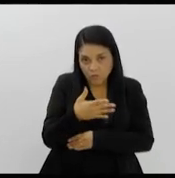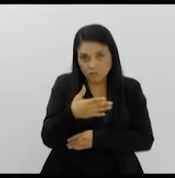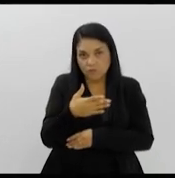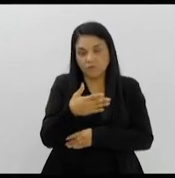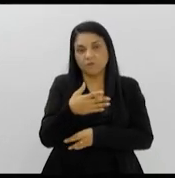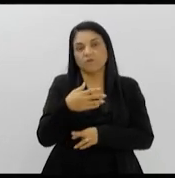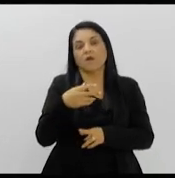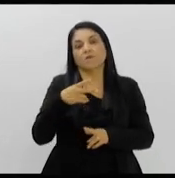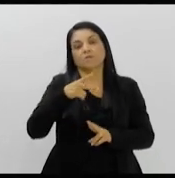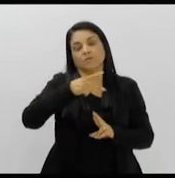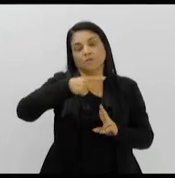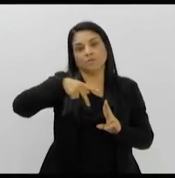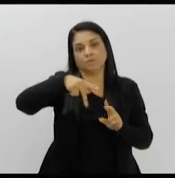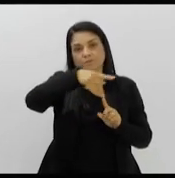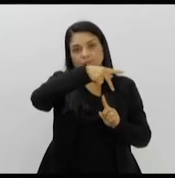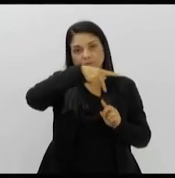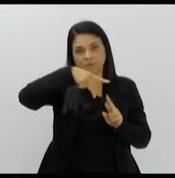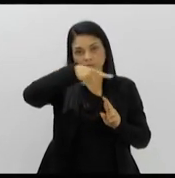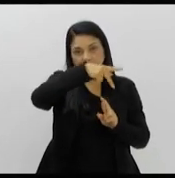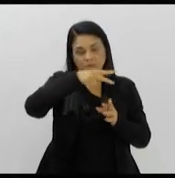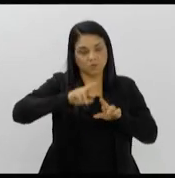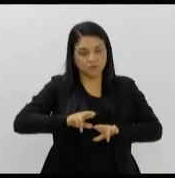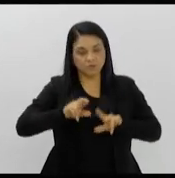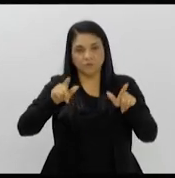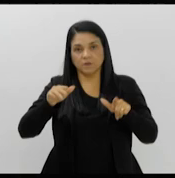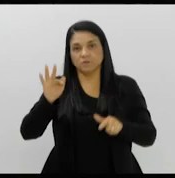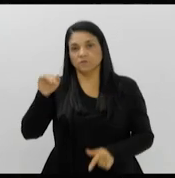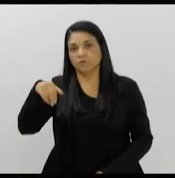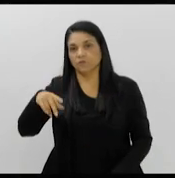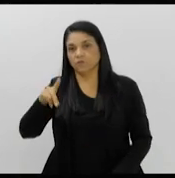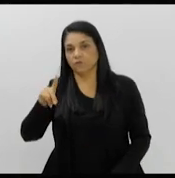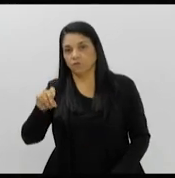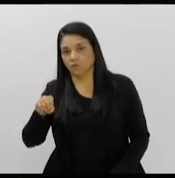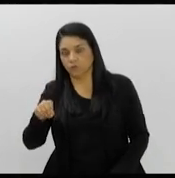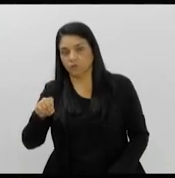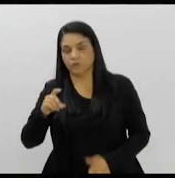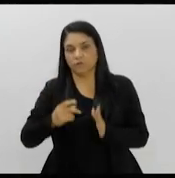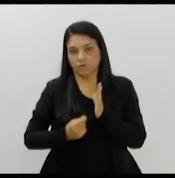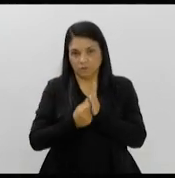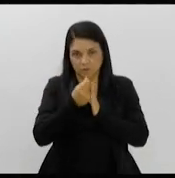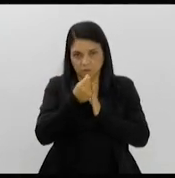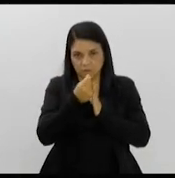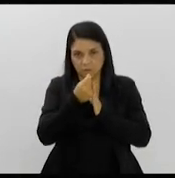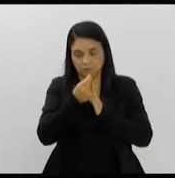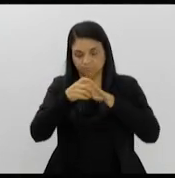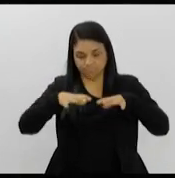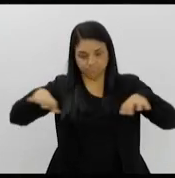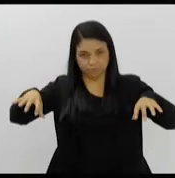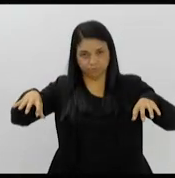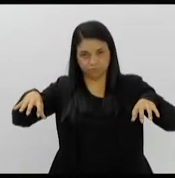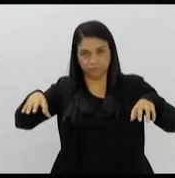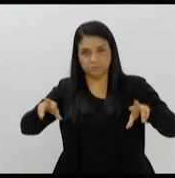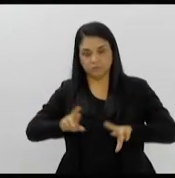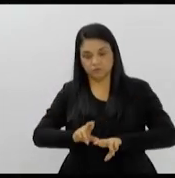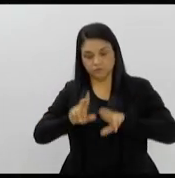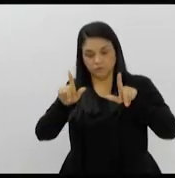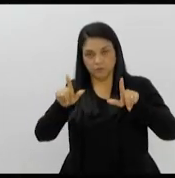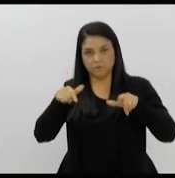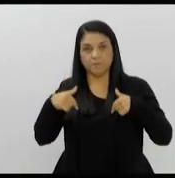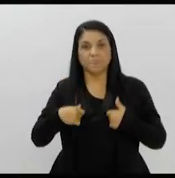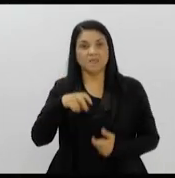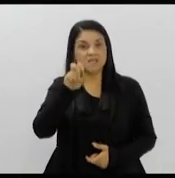Previdenciário e não pro fundo financeiro bom dito isso nos próximos 5